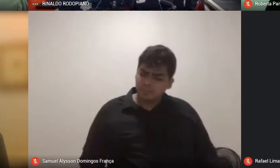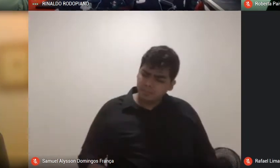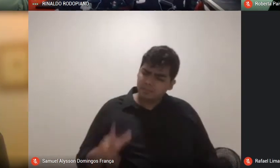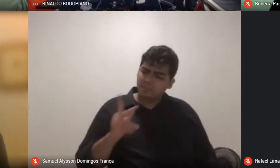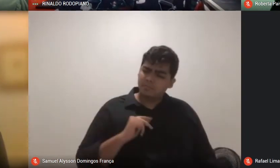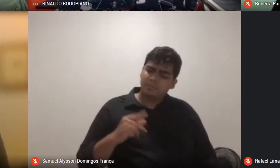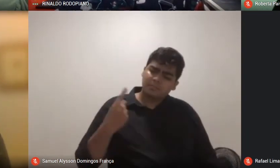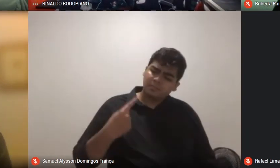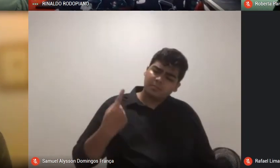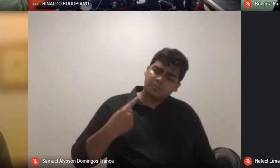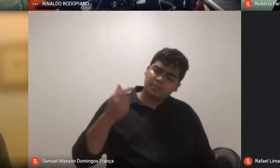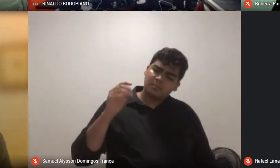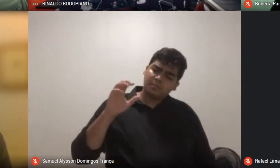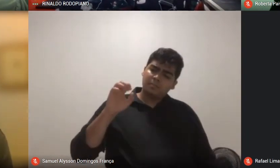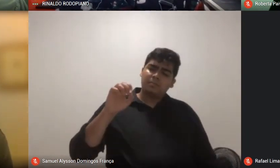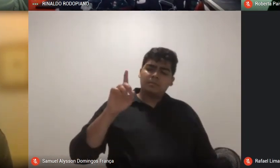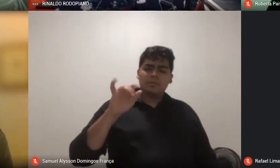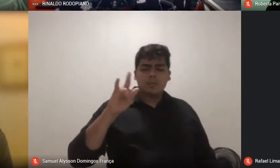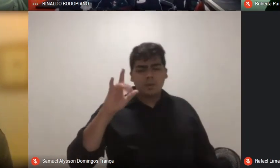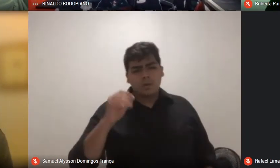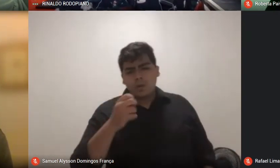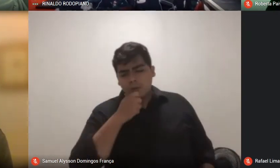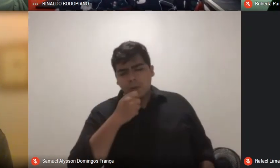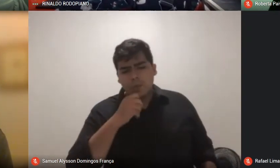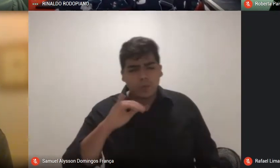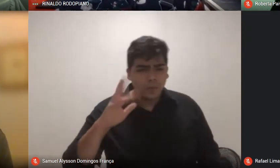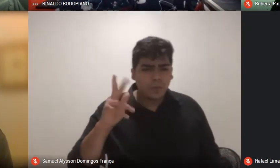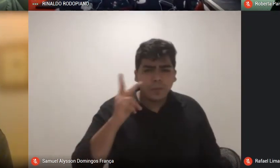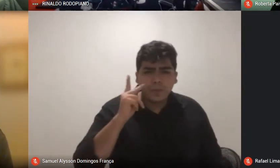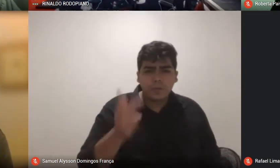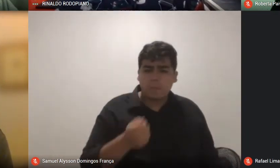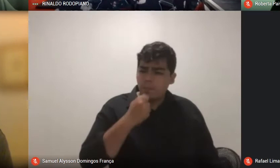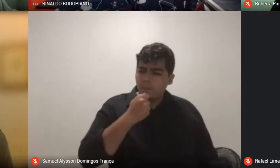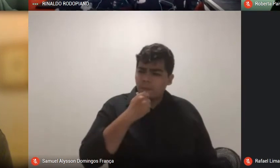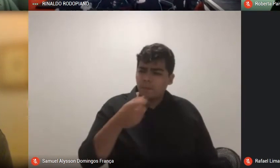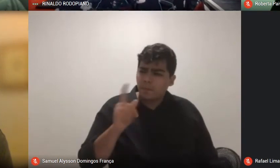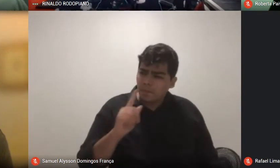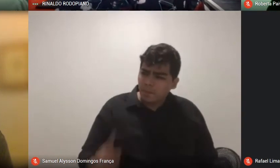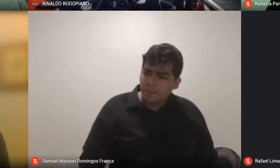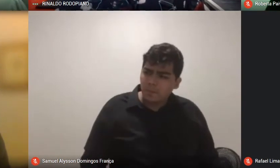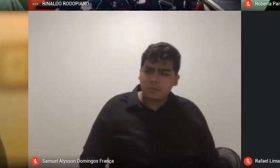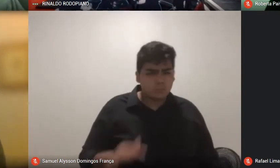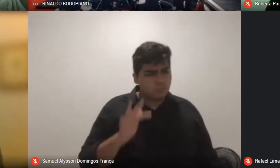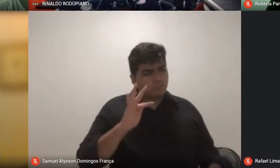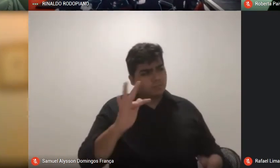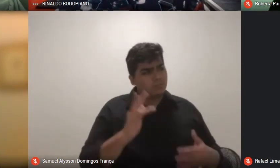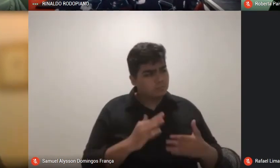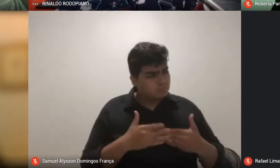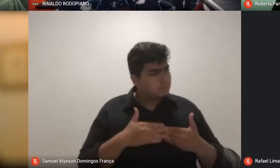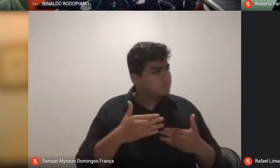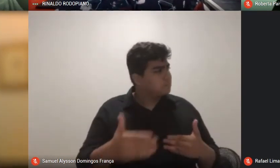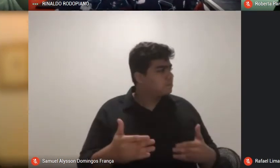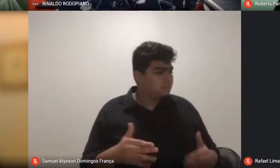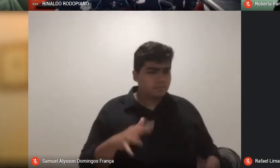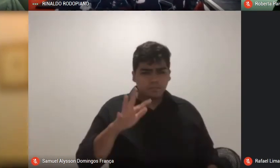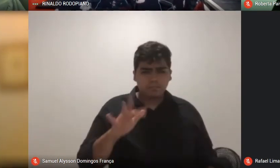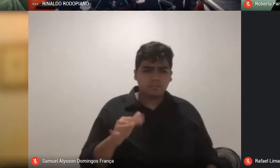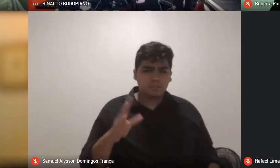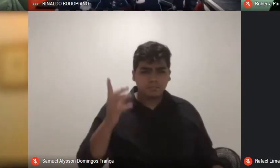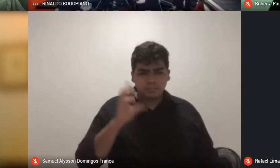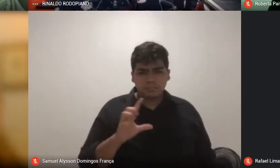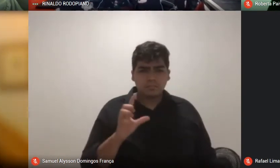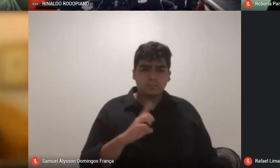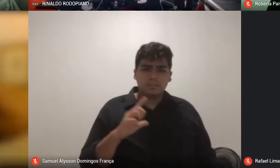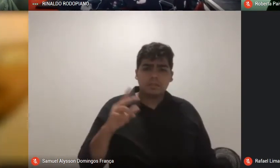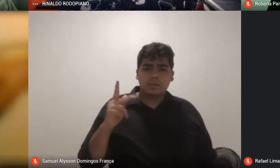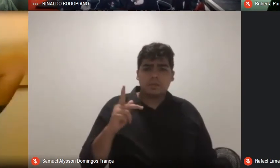ainda não está em João Pessoa? Deveria já sair do PDF? Acho que é um futuro muito próximo, né? Ideia fantástica de você que está lá em PDF,